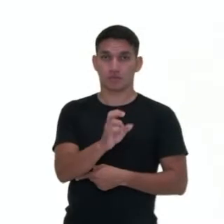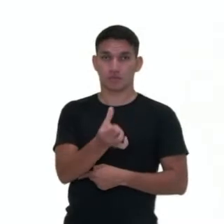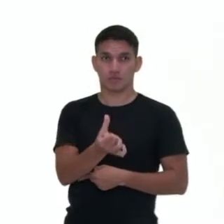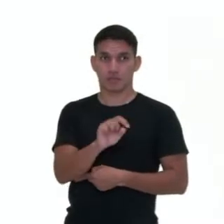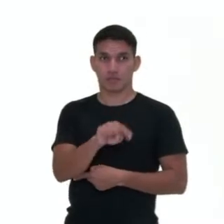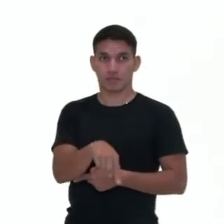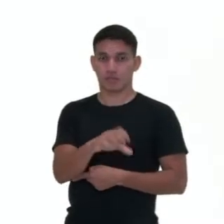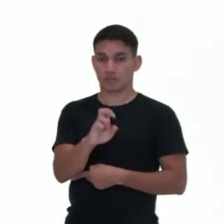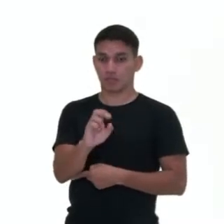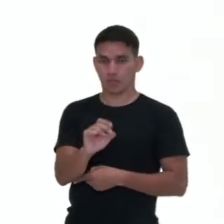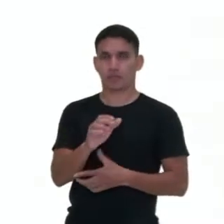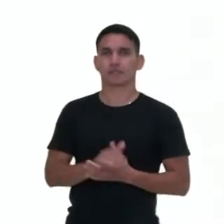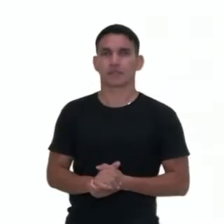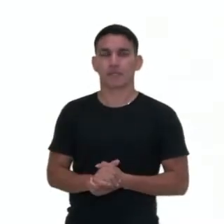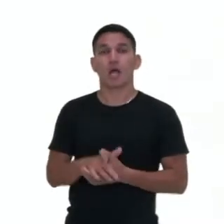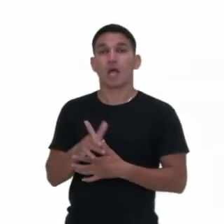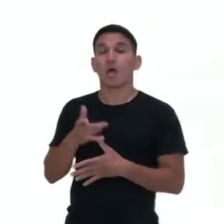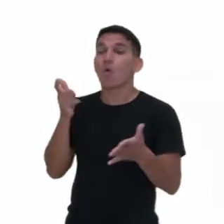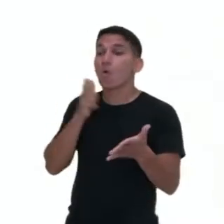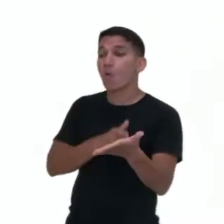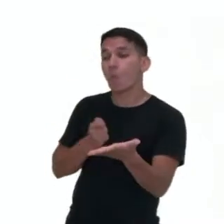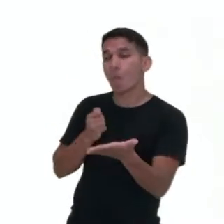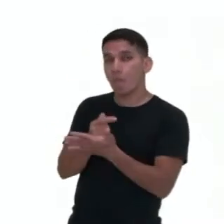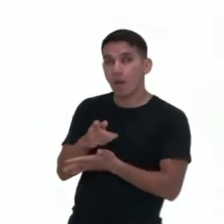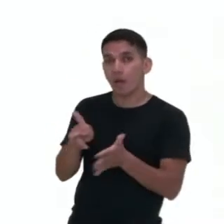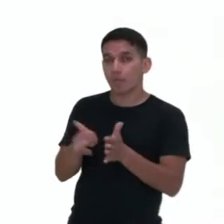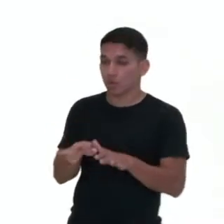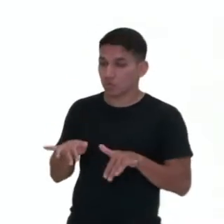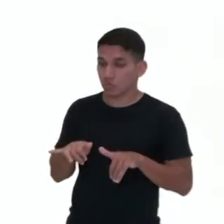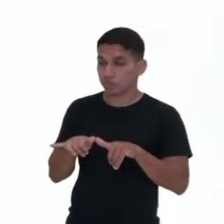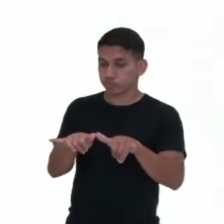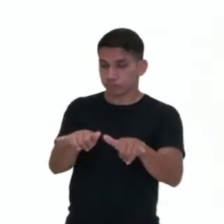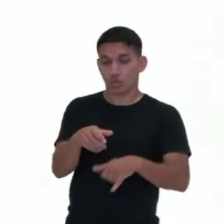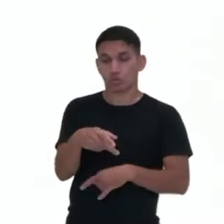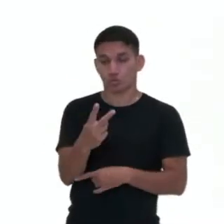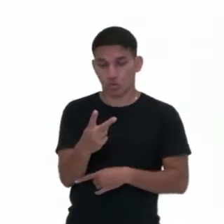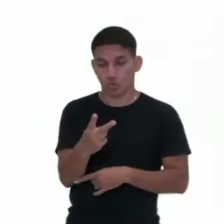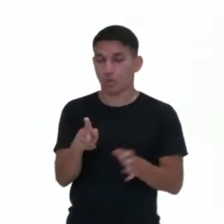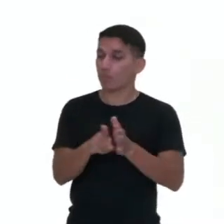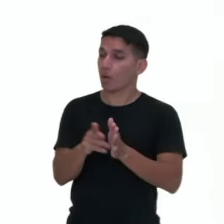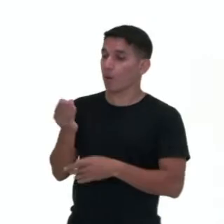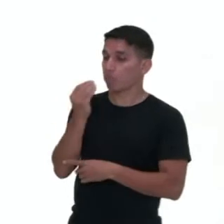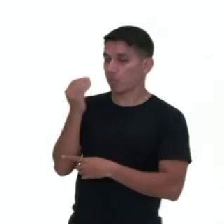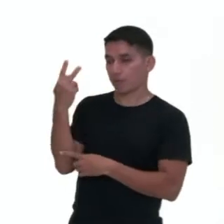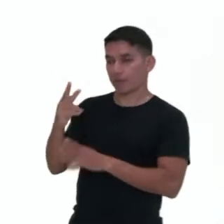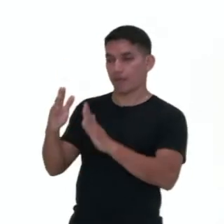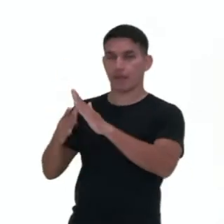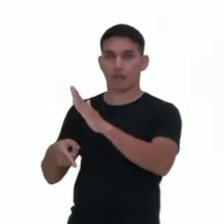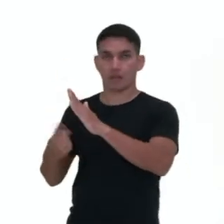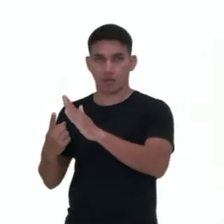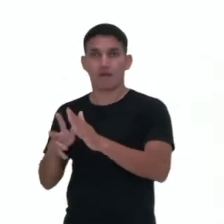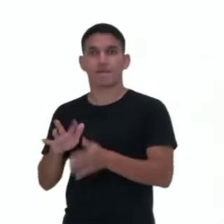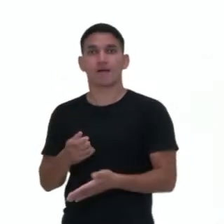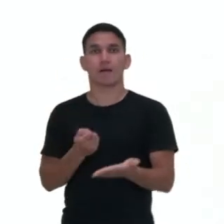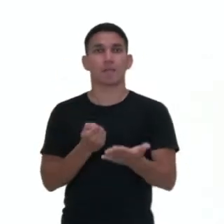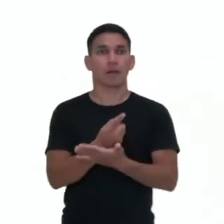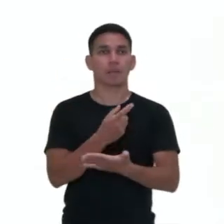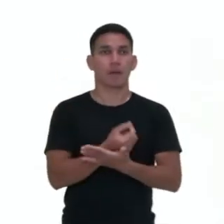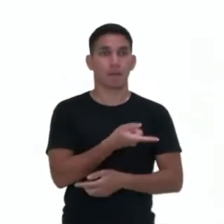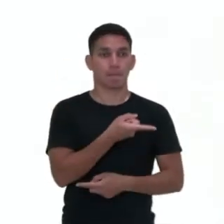1.056,50. Para comprar no supermercado 2 os alimentos para o abrigo 1, R$